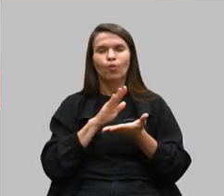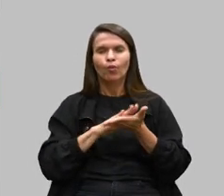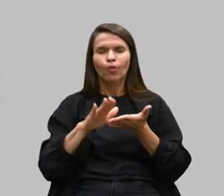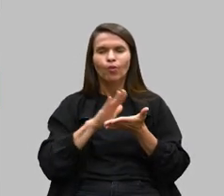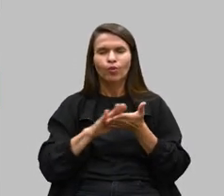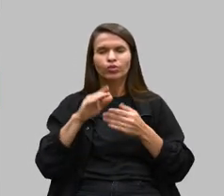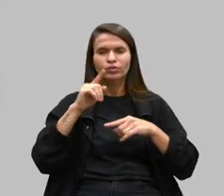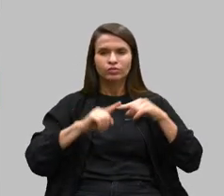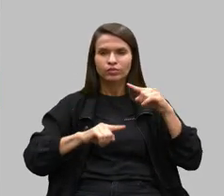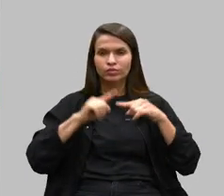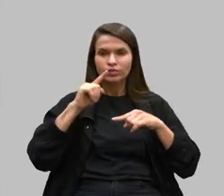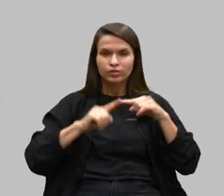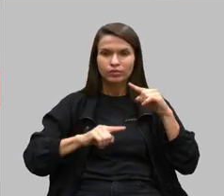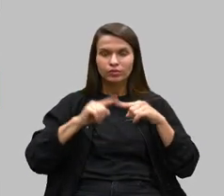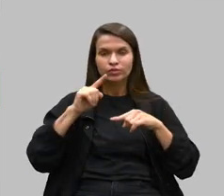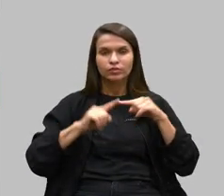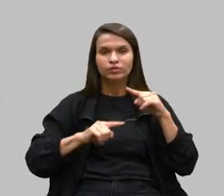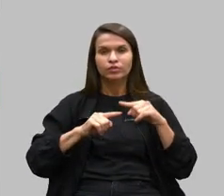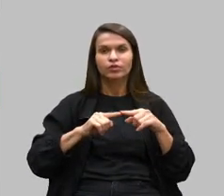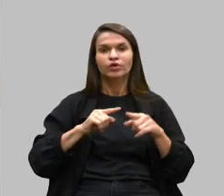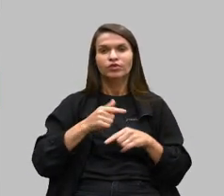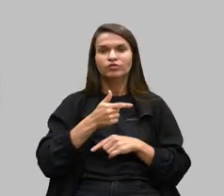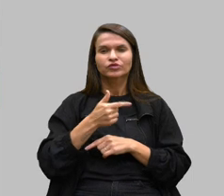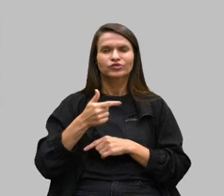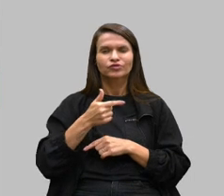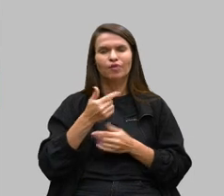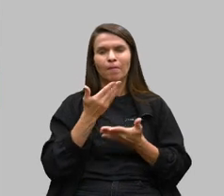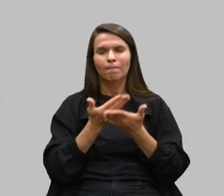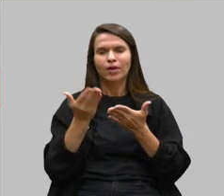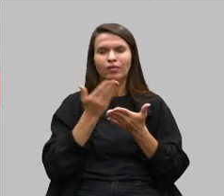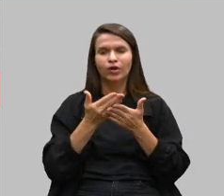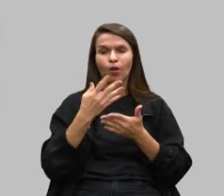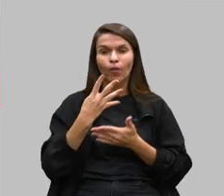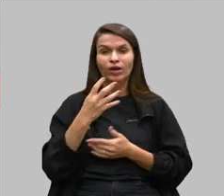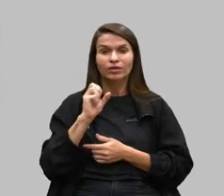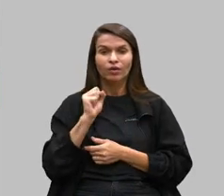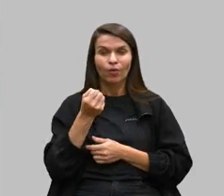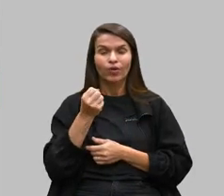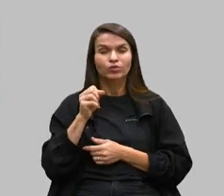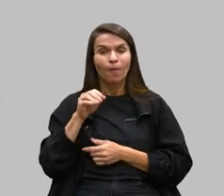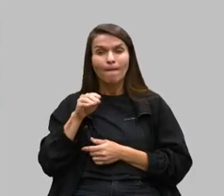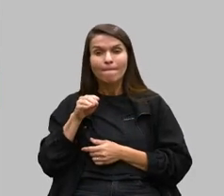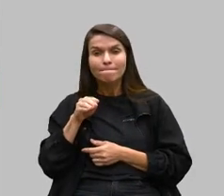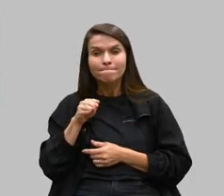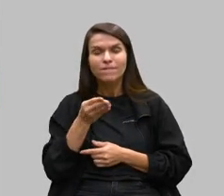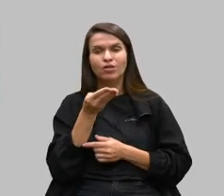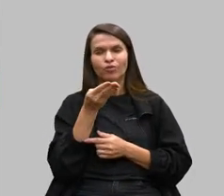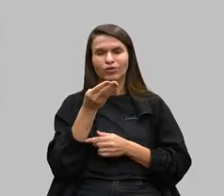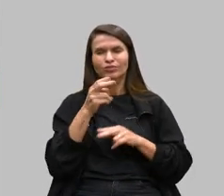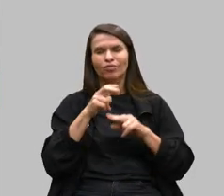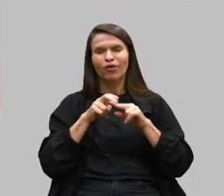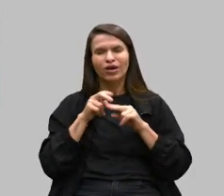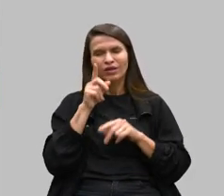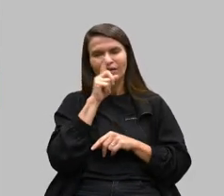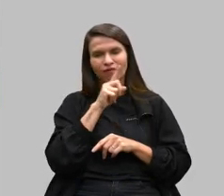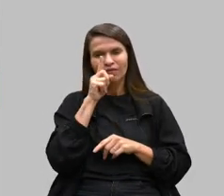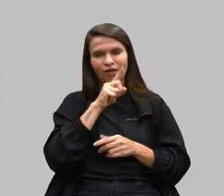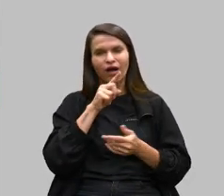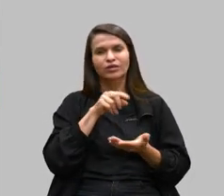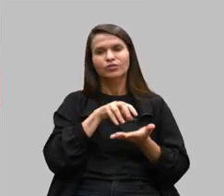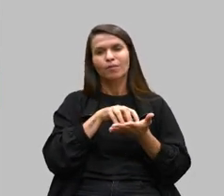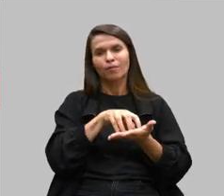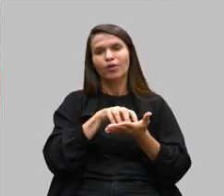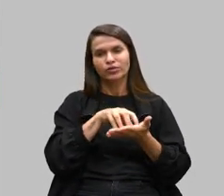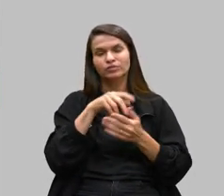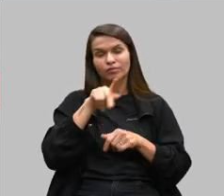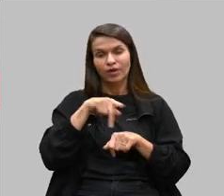consumidos 2022 foram perdidos 48 bilhões por ineficiência dos portos no país